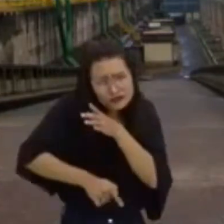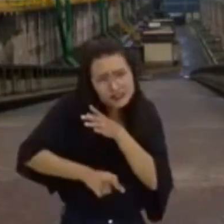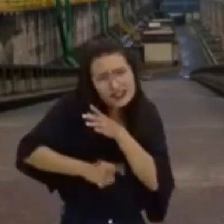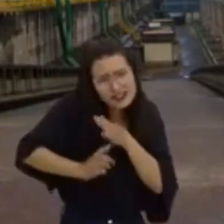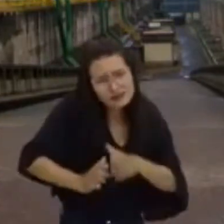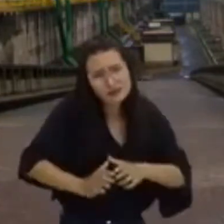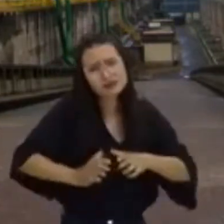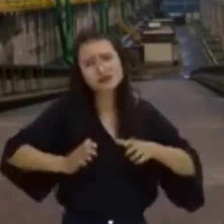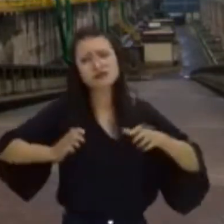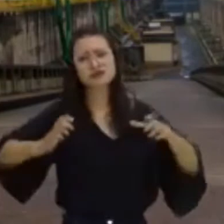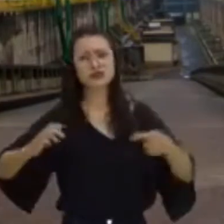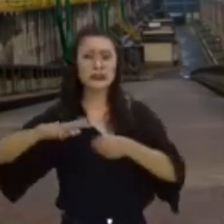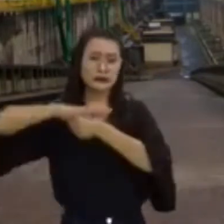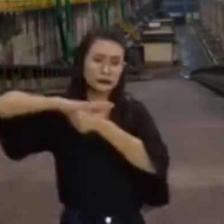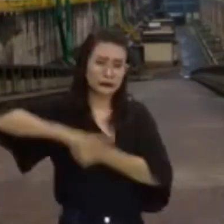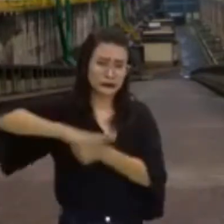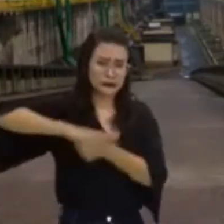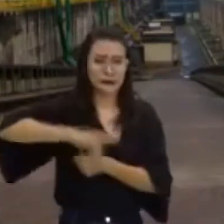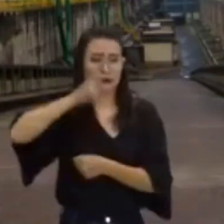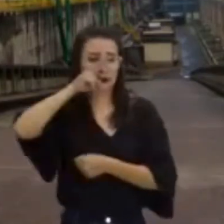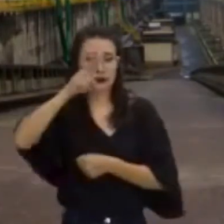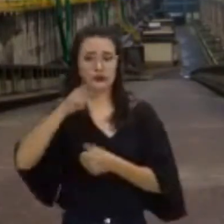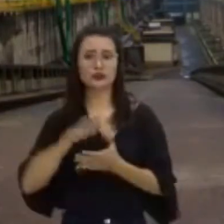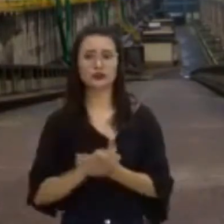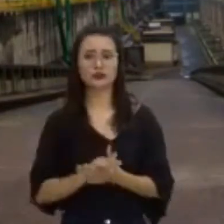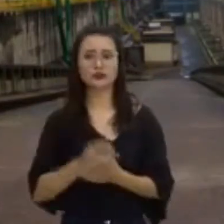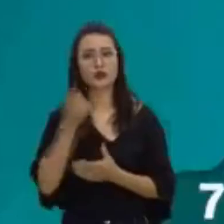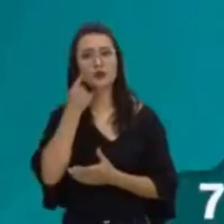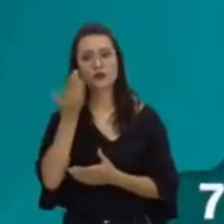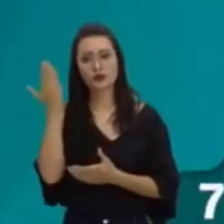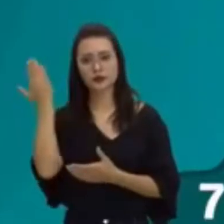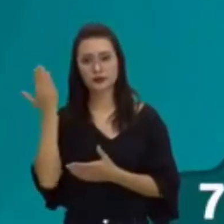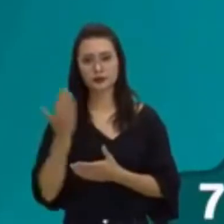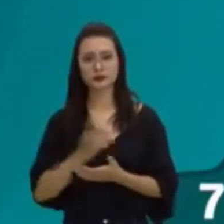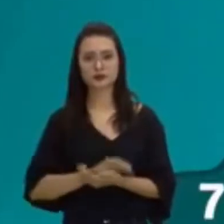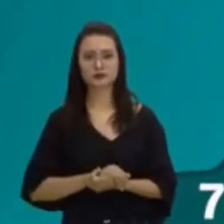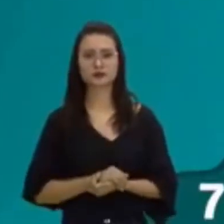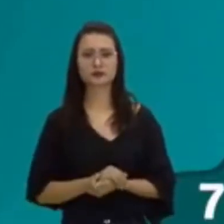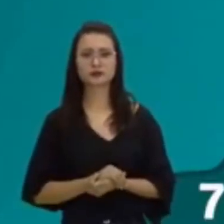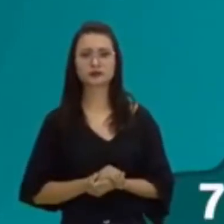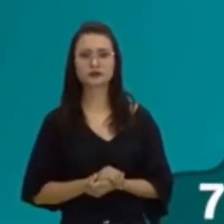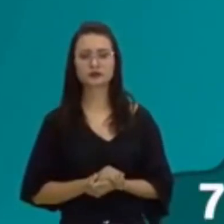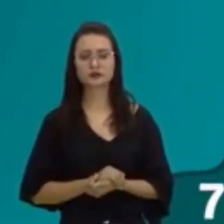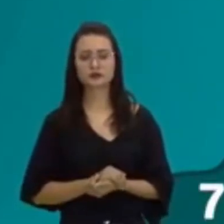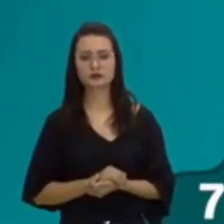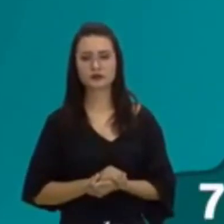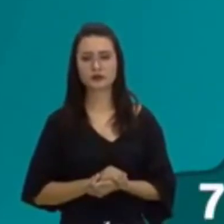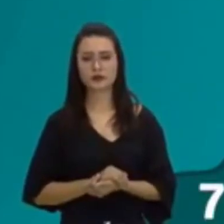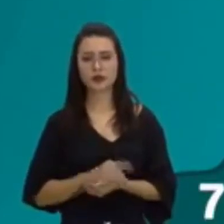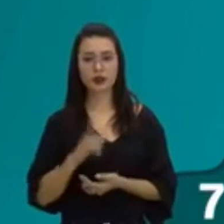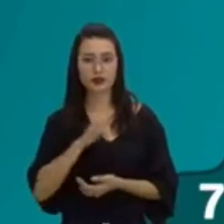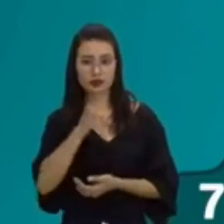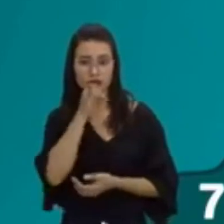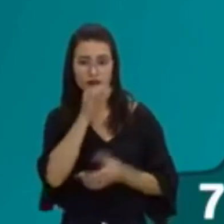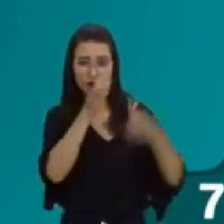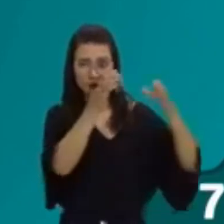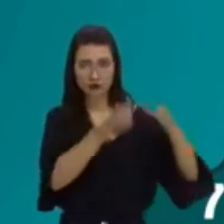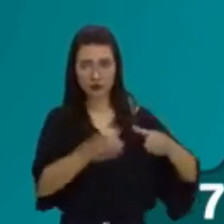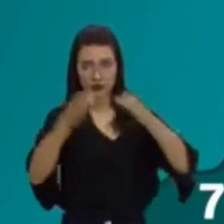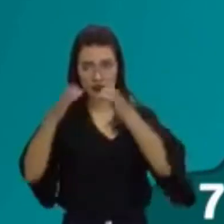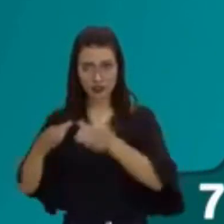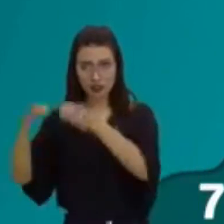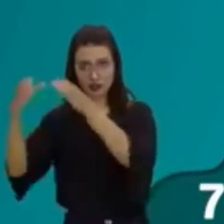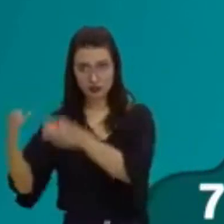a pressão é maior. Vamos voltar para o nosso quadro interativo? Três recipientes com